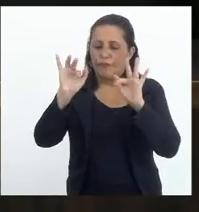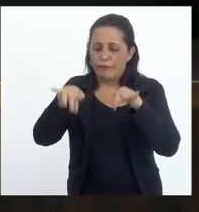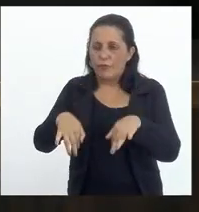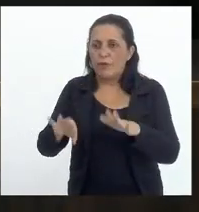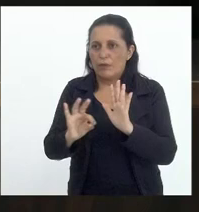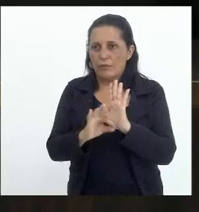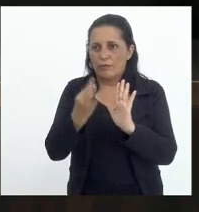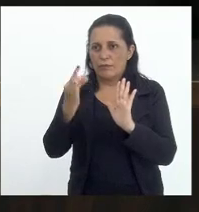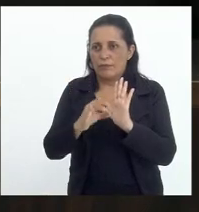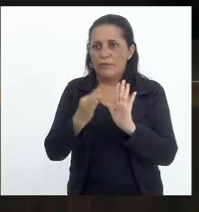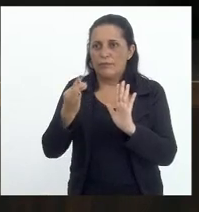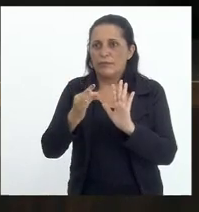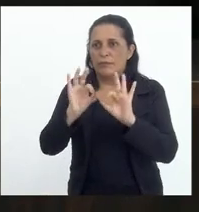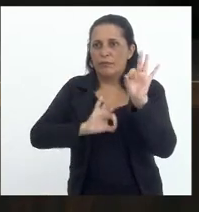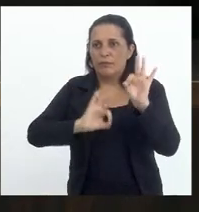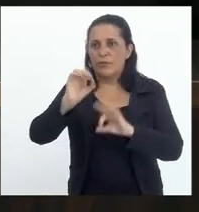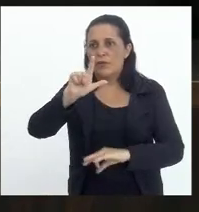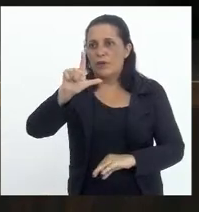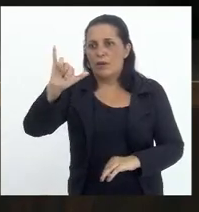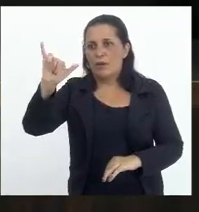lei